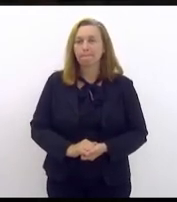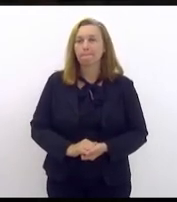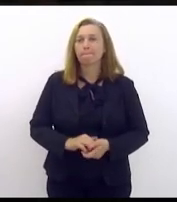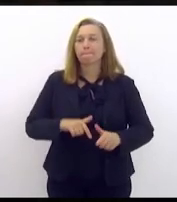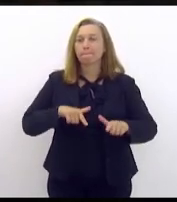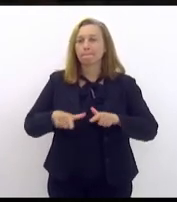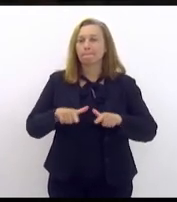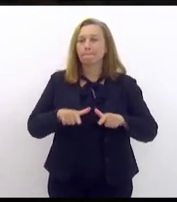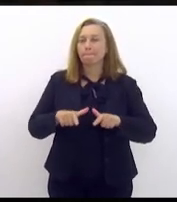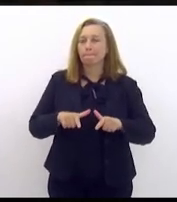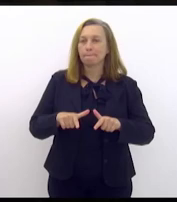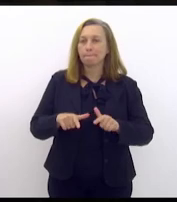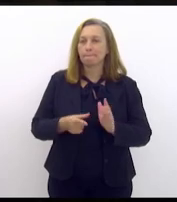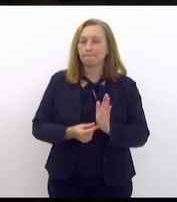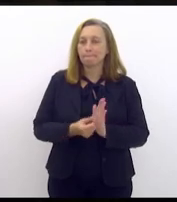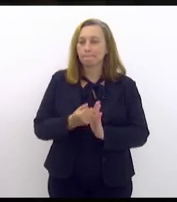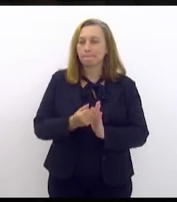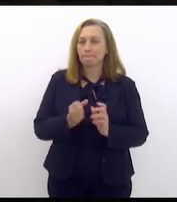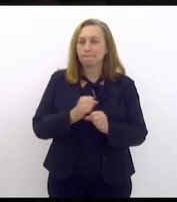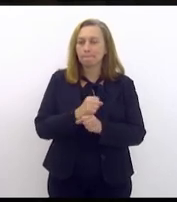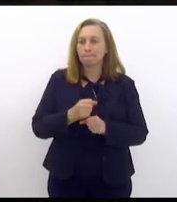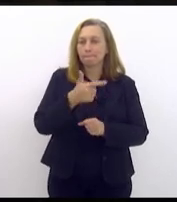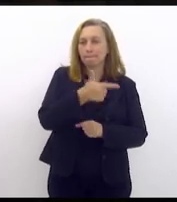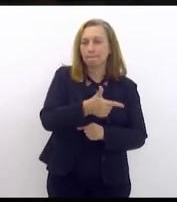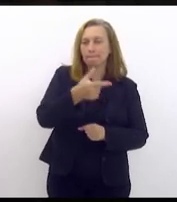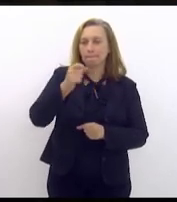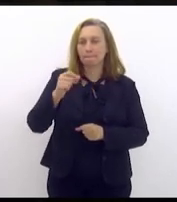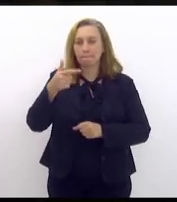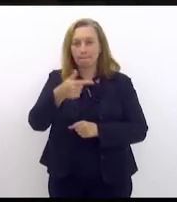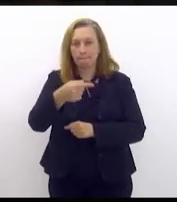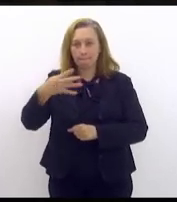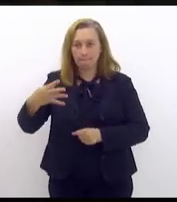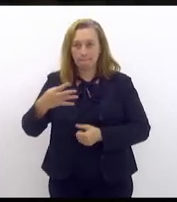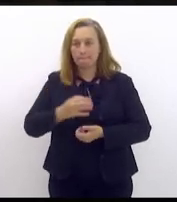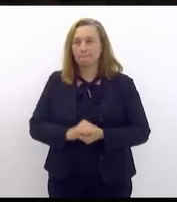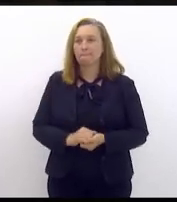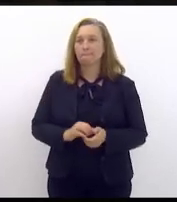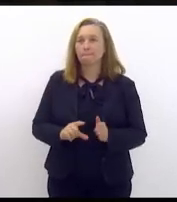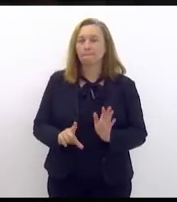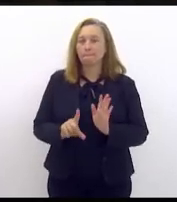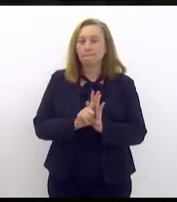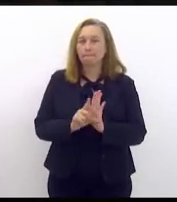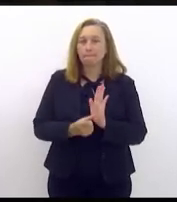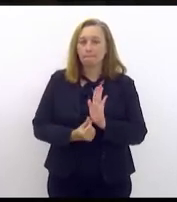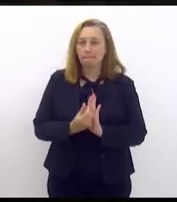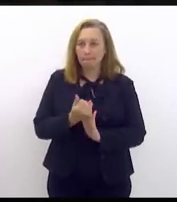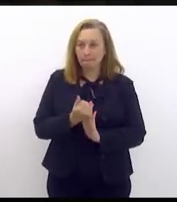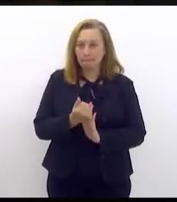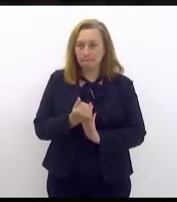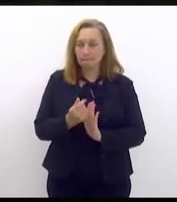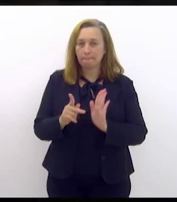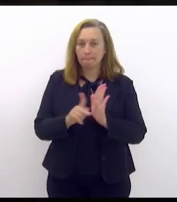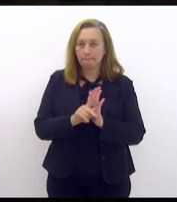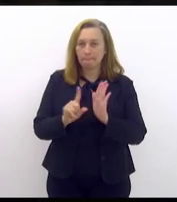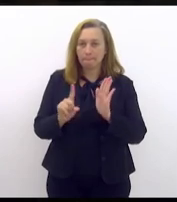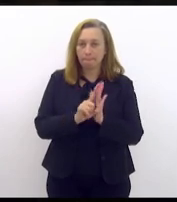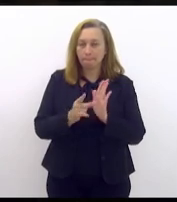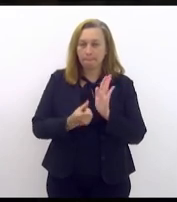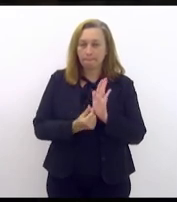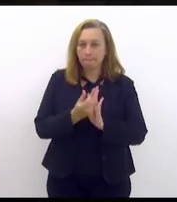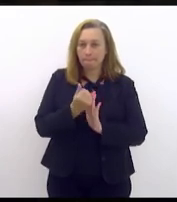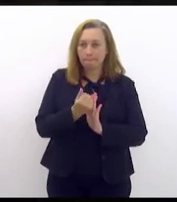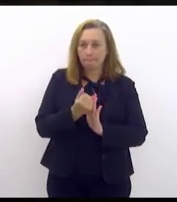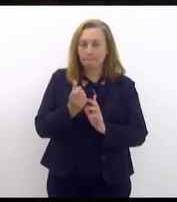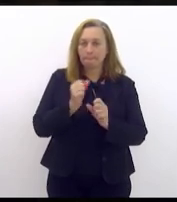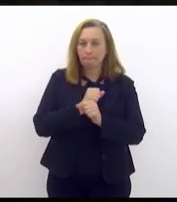financeiro de 2024. A nossa popular PILOA, Projeto de Lei Orçamentária